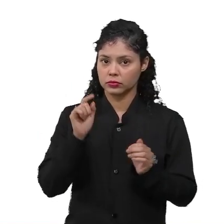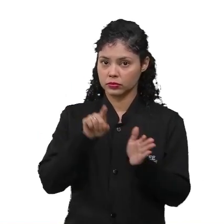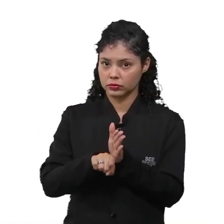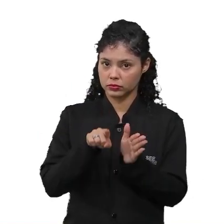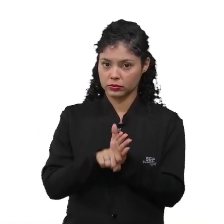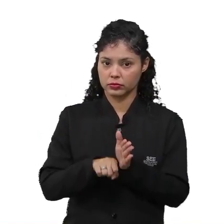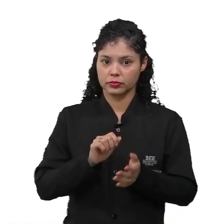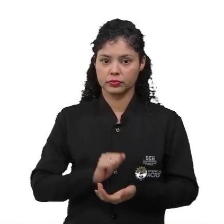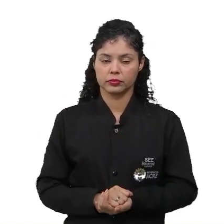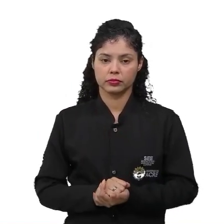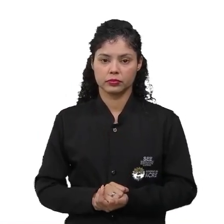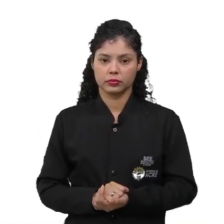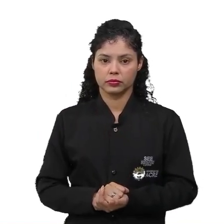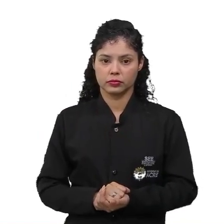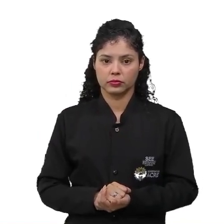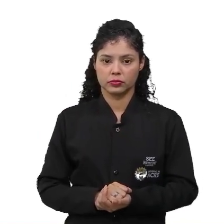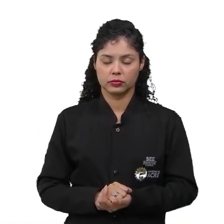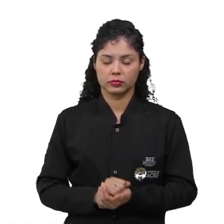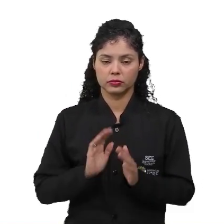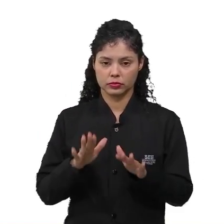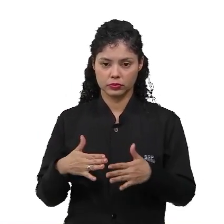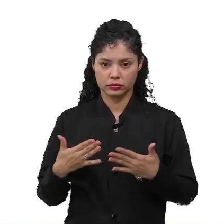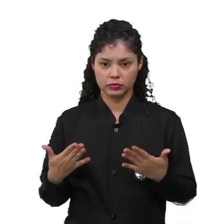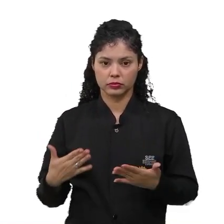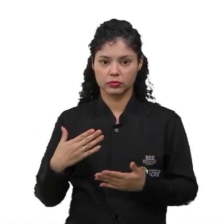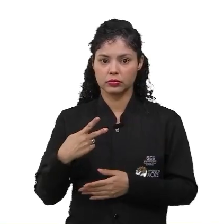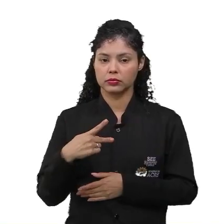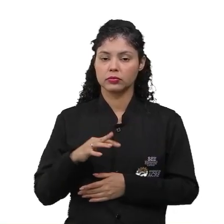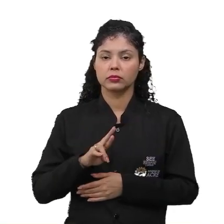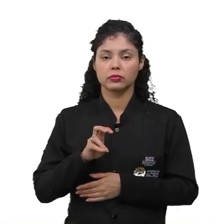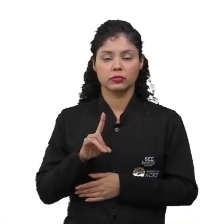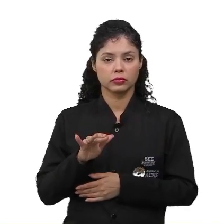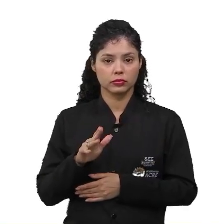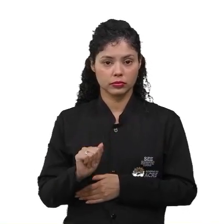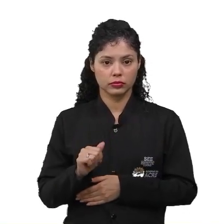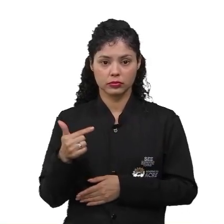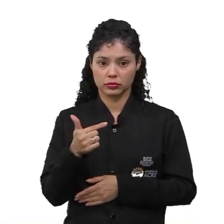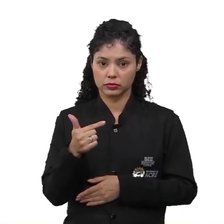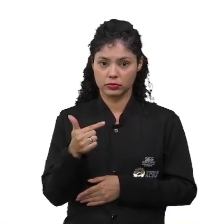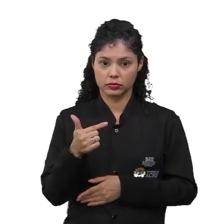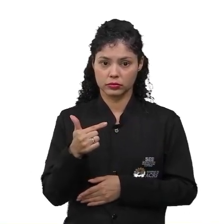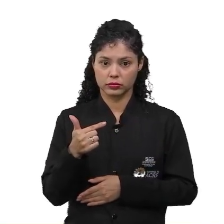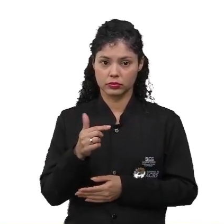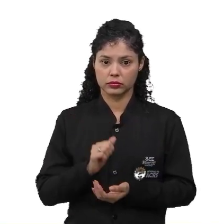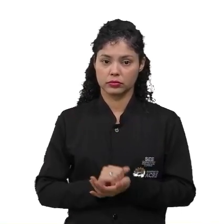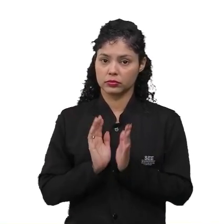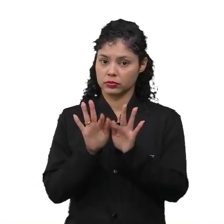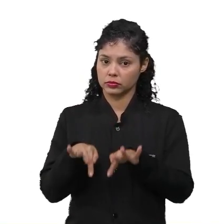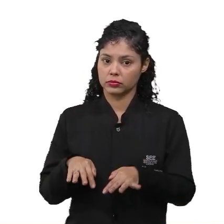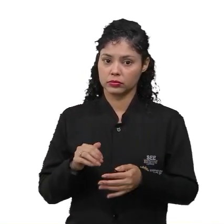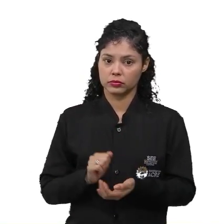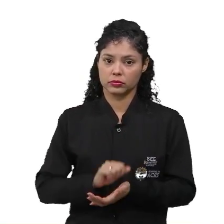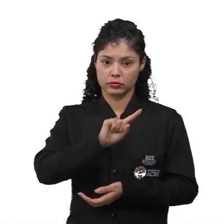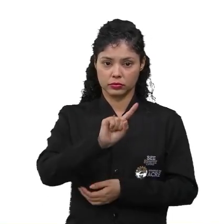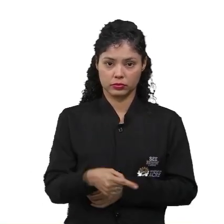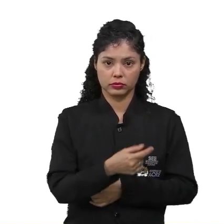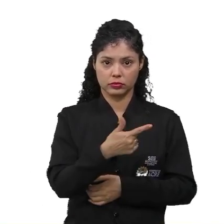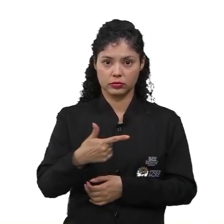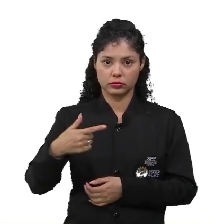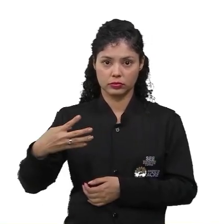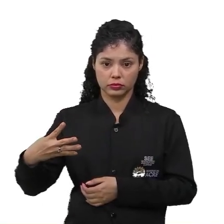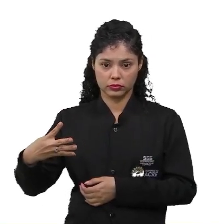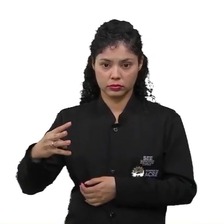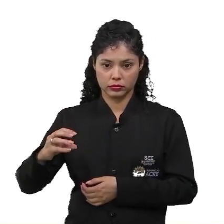perguntar a qual potência nós devemos elevar 2 a fim de obter